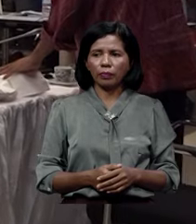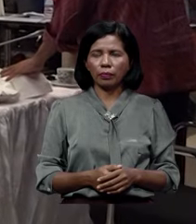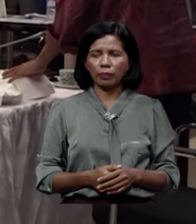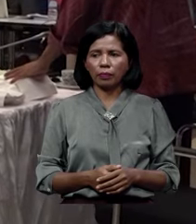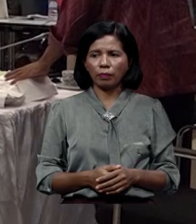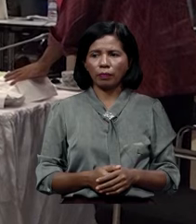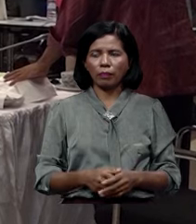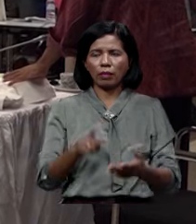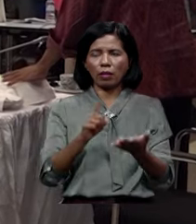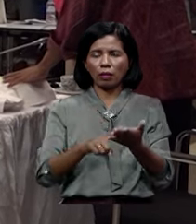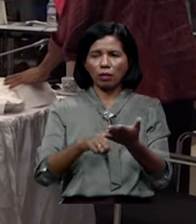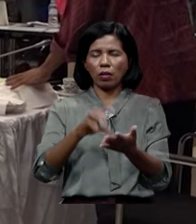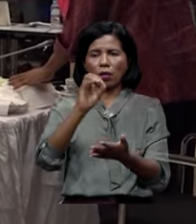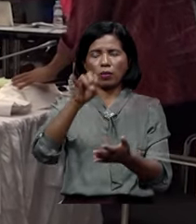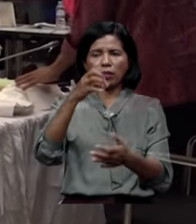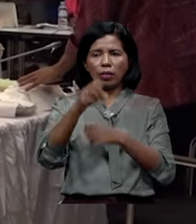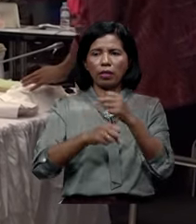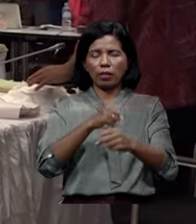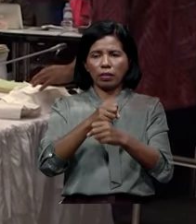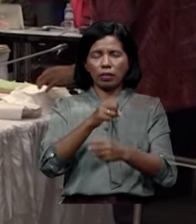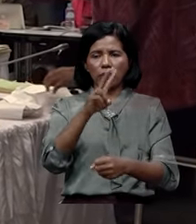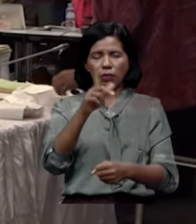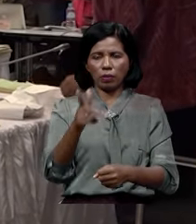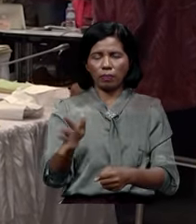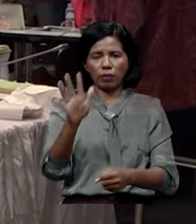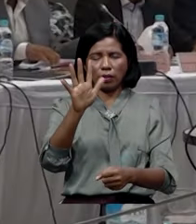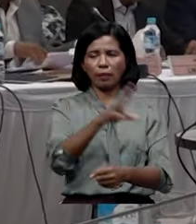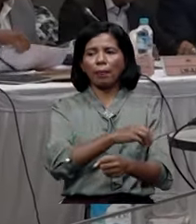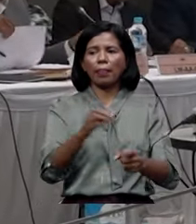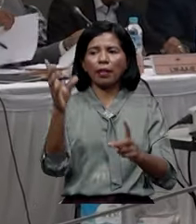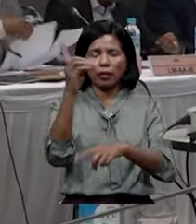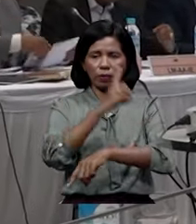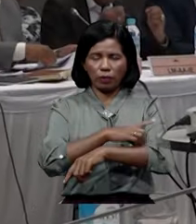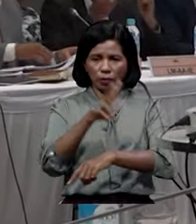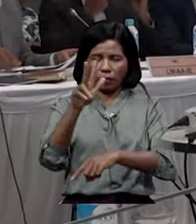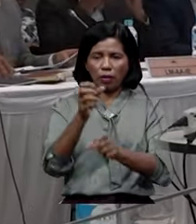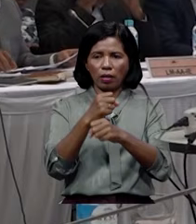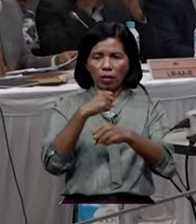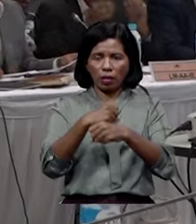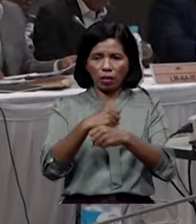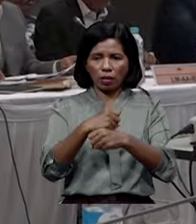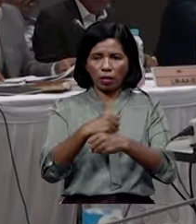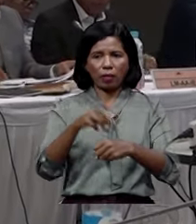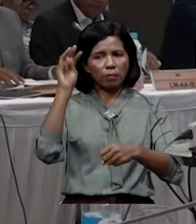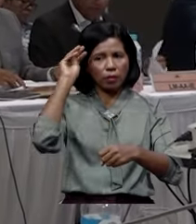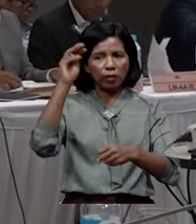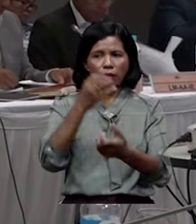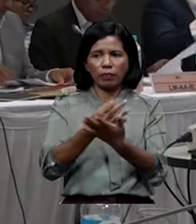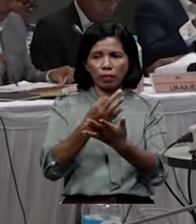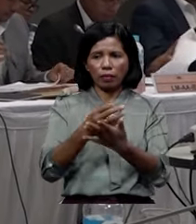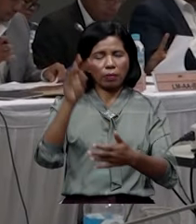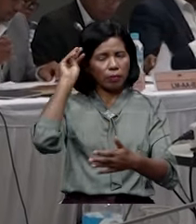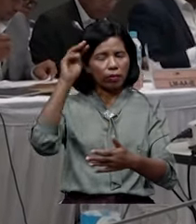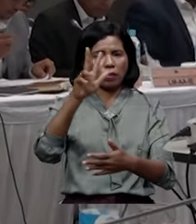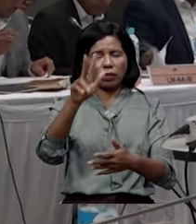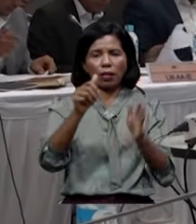E a discussão orçamento geral estado tina rinrua no Reis em Lima, loron da rua que nebehalau e o Ministério de Finanças aitara claran, Ministério